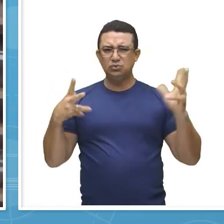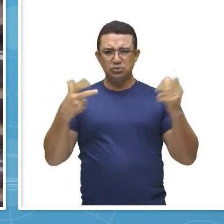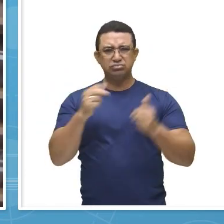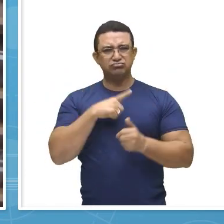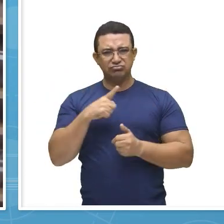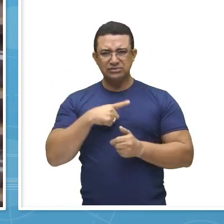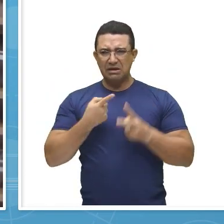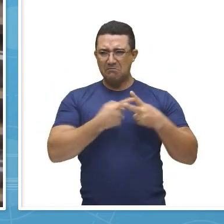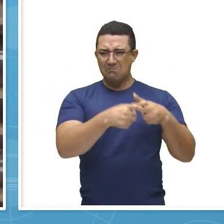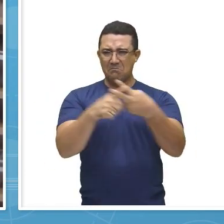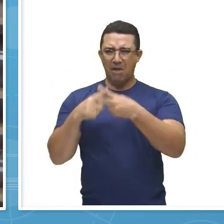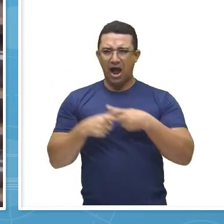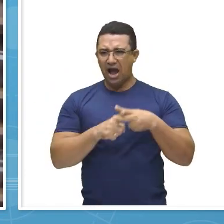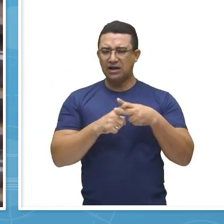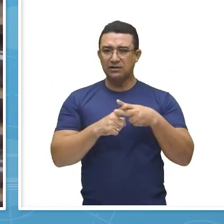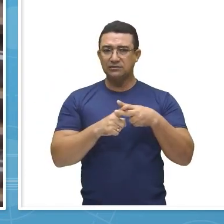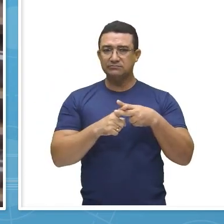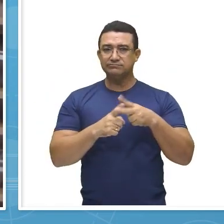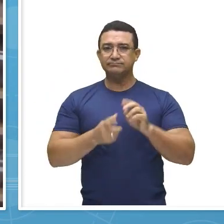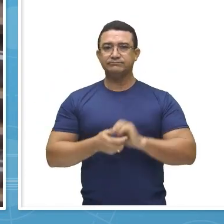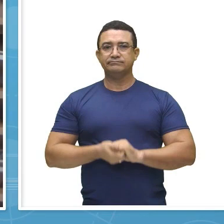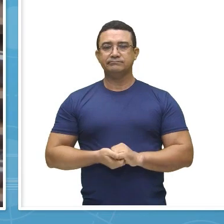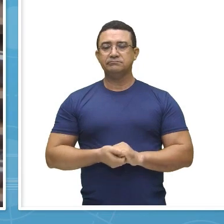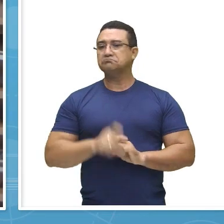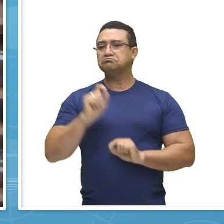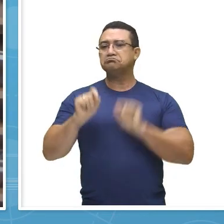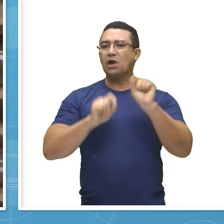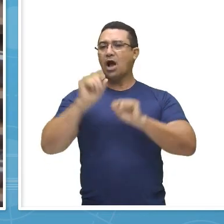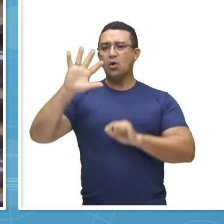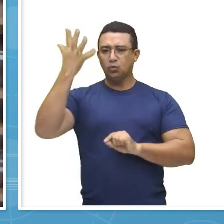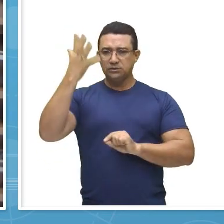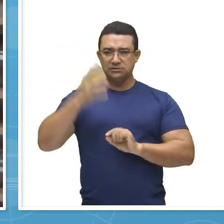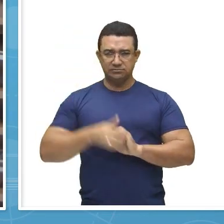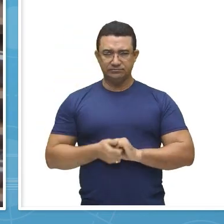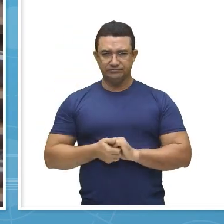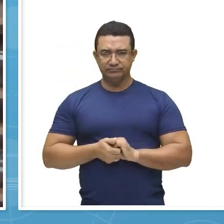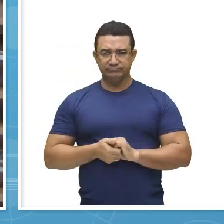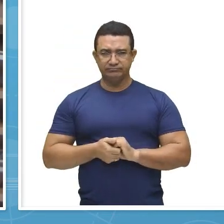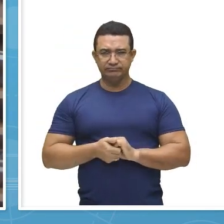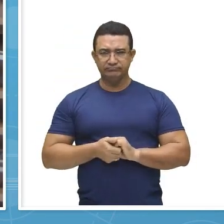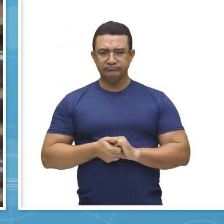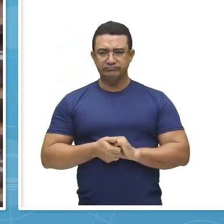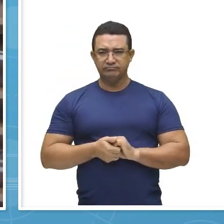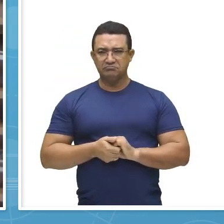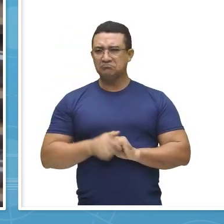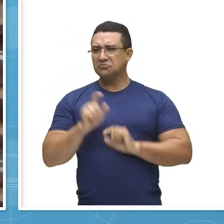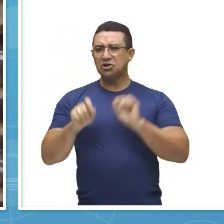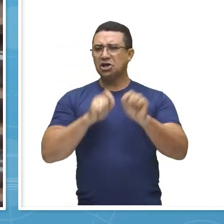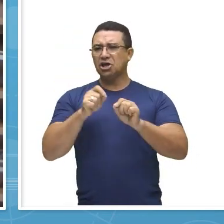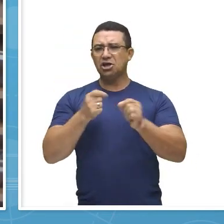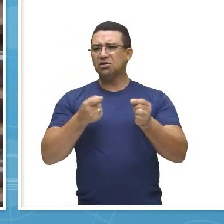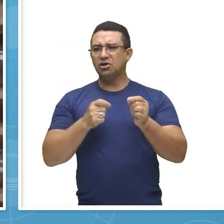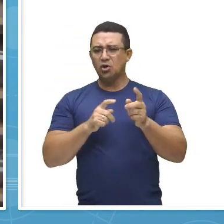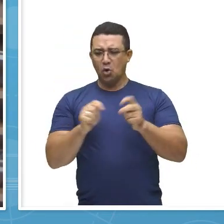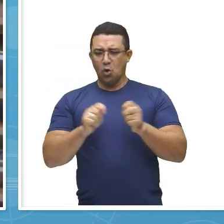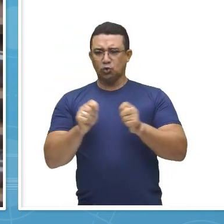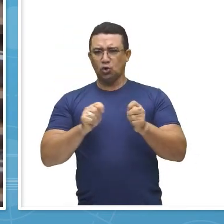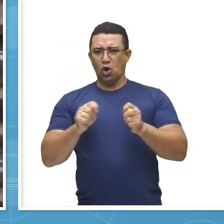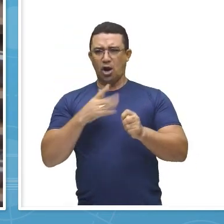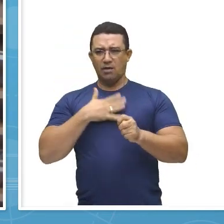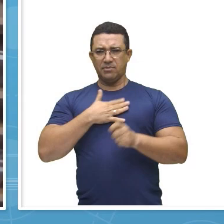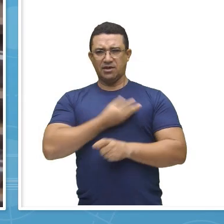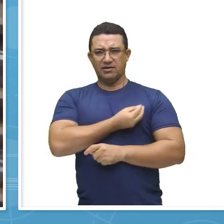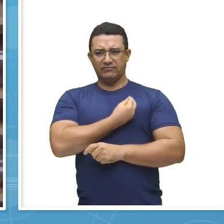Façam essa viagem aqui com a professora. Aí o que vai acontecer? Quem é que domina a minha vida aqui? É a máquina. Eu